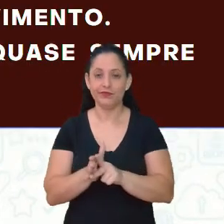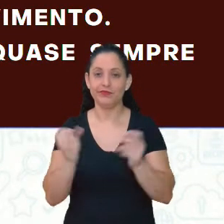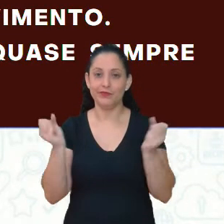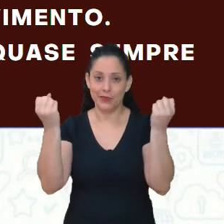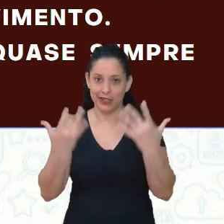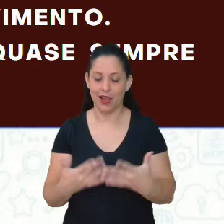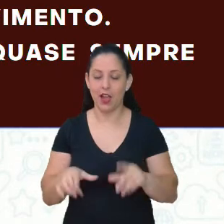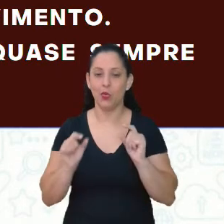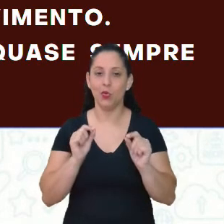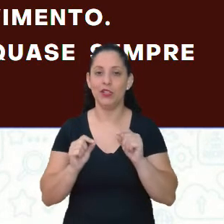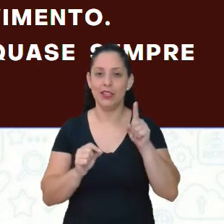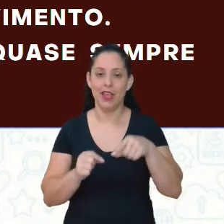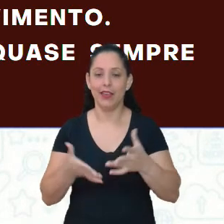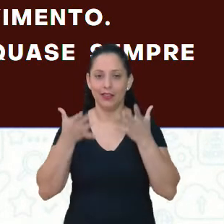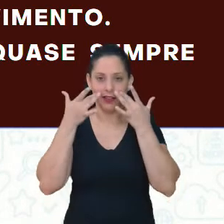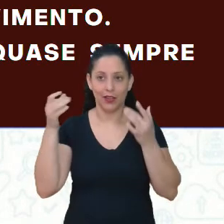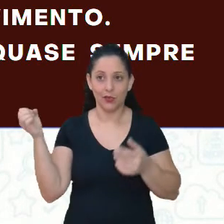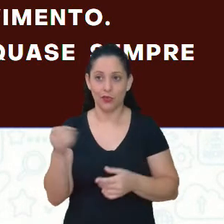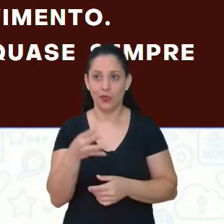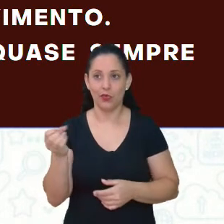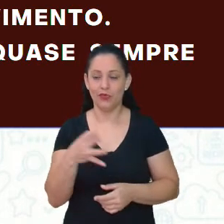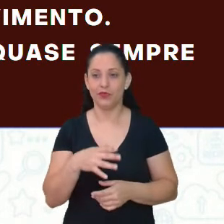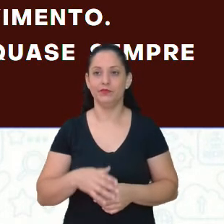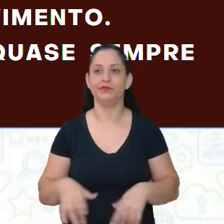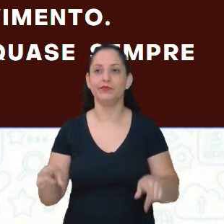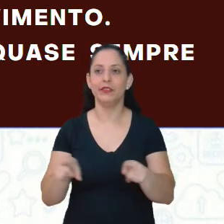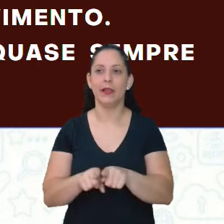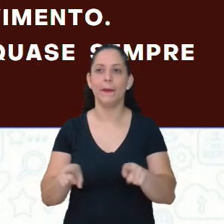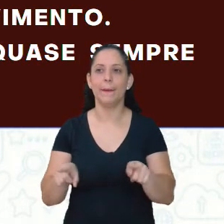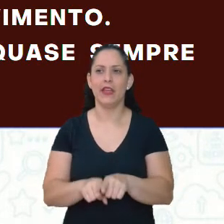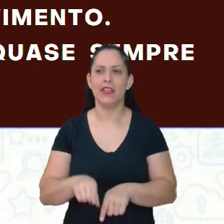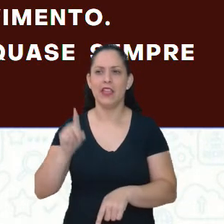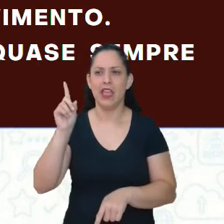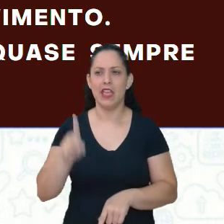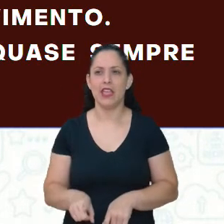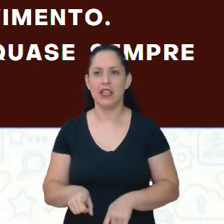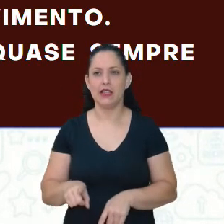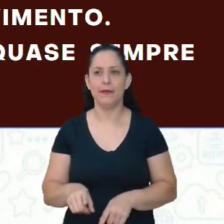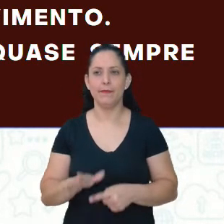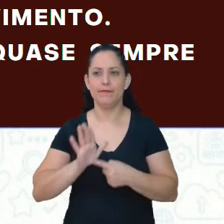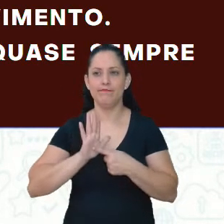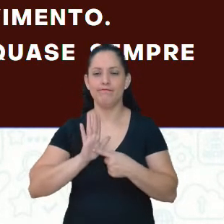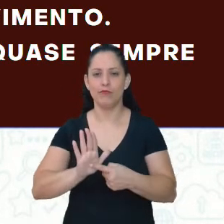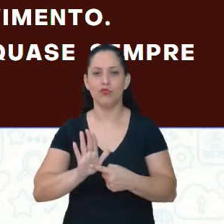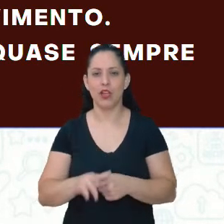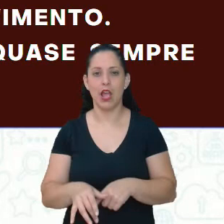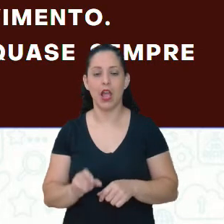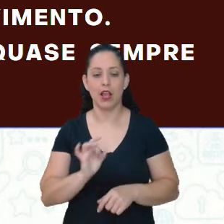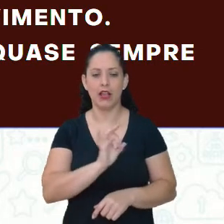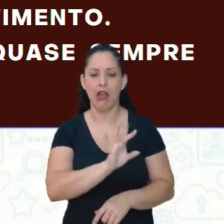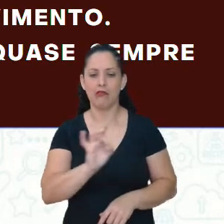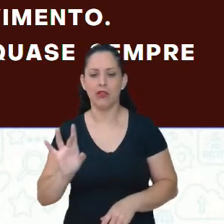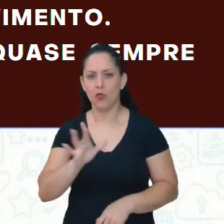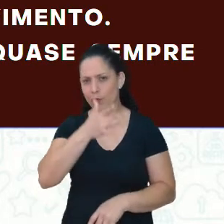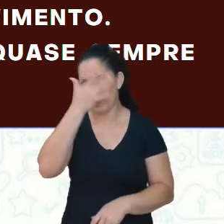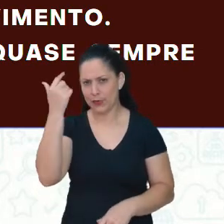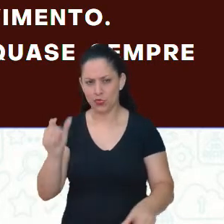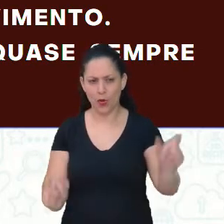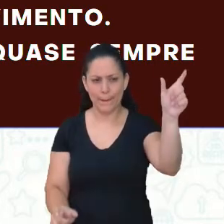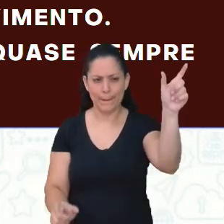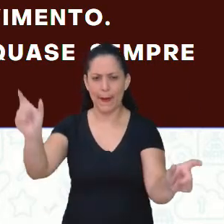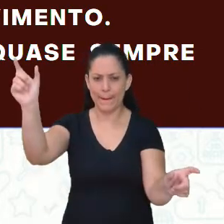teatro contemporâneo. Vamos ver mais? O teatro contemporâneo, por fim, redimensiona o lugar de cada participante, quando